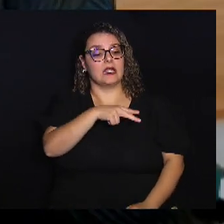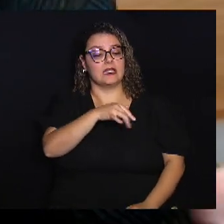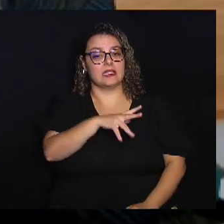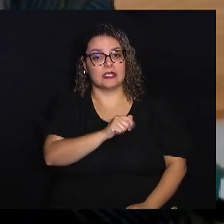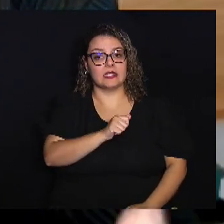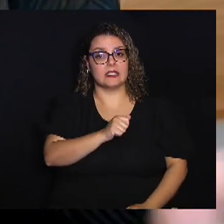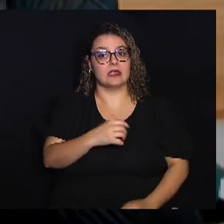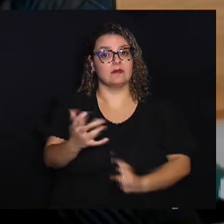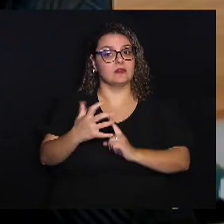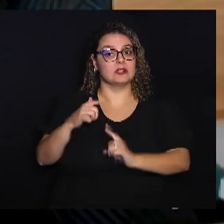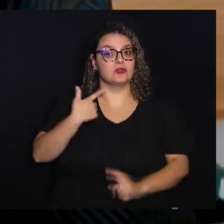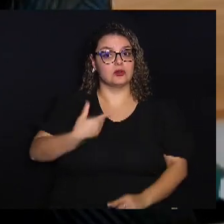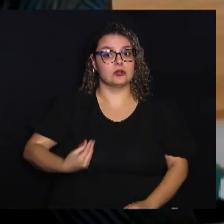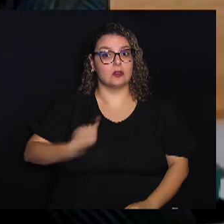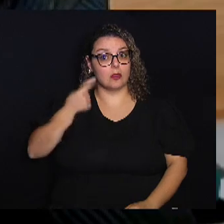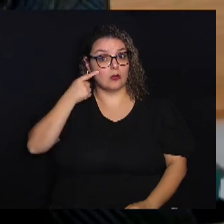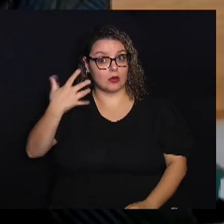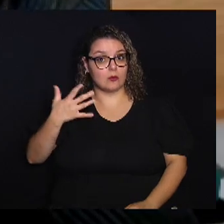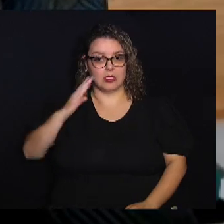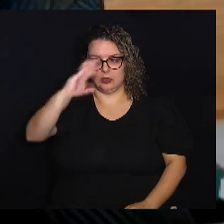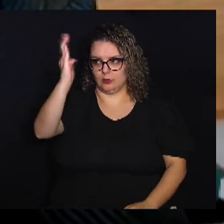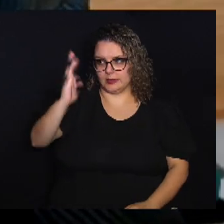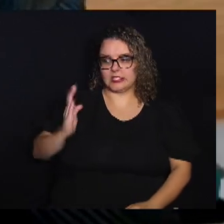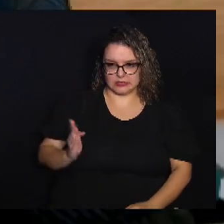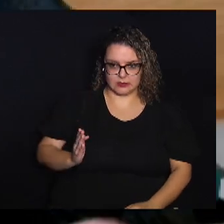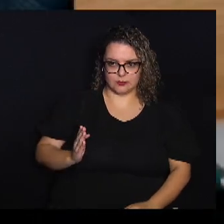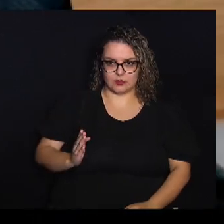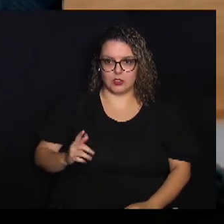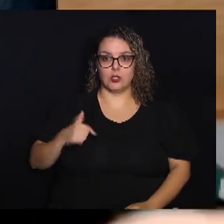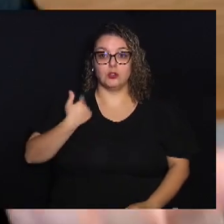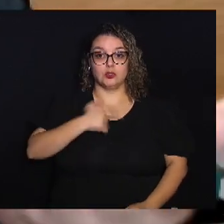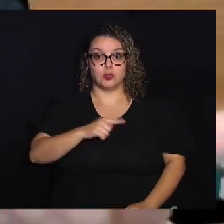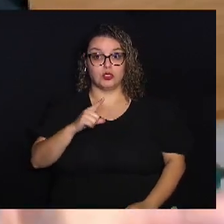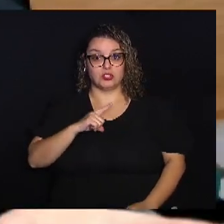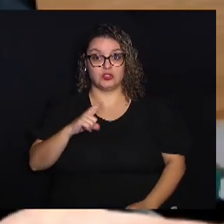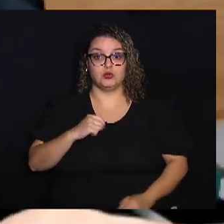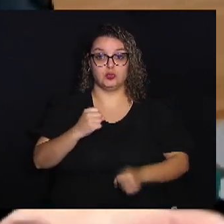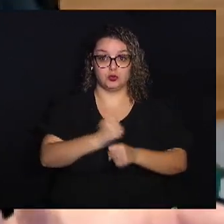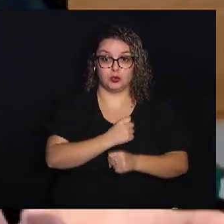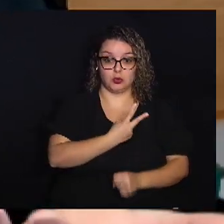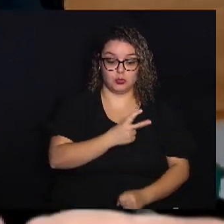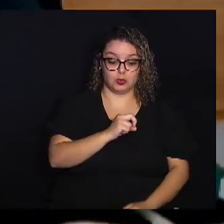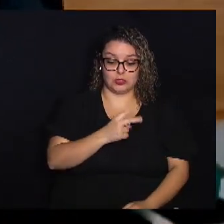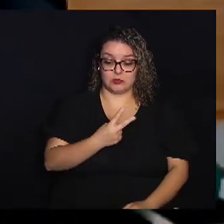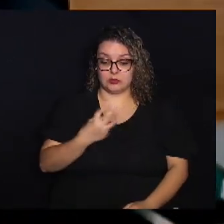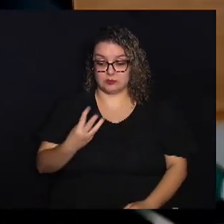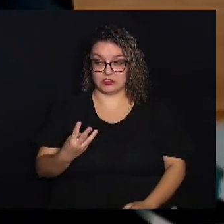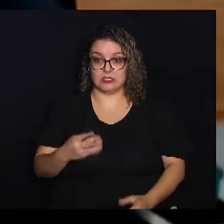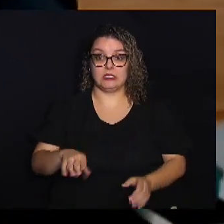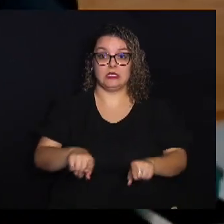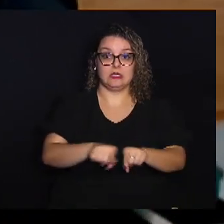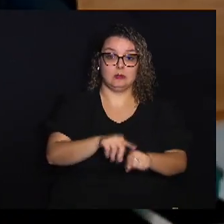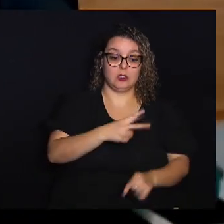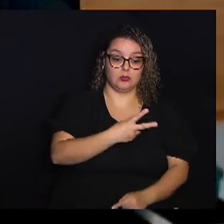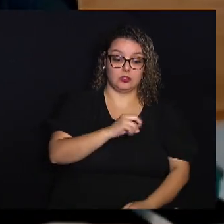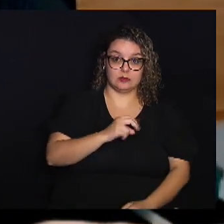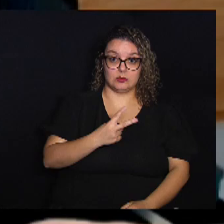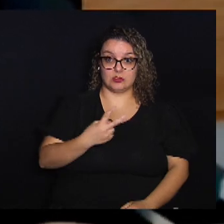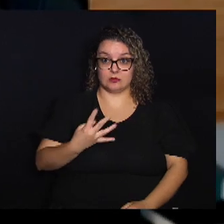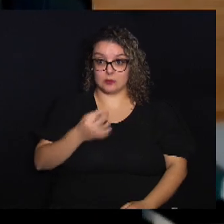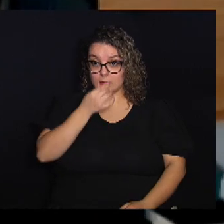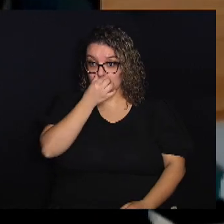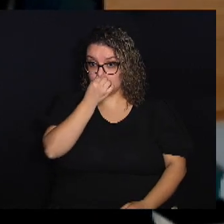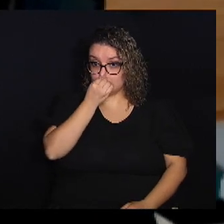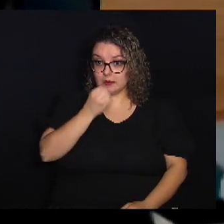Vou pensar destacando aqui o Brasil. Porque nós tivemos, no ano de 2023 e no ano de 2024, um